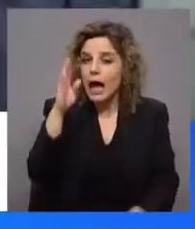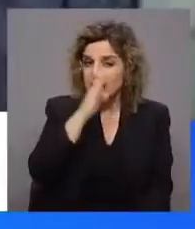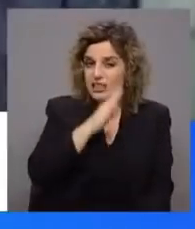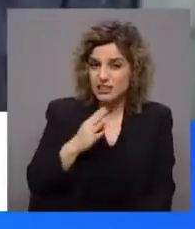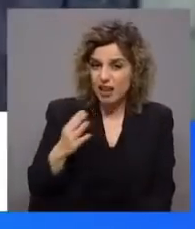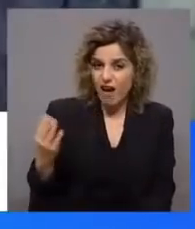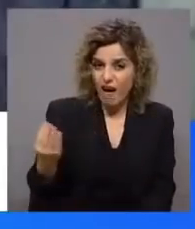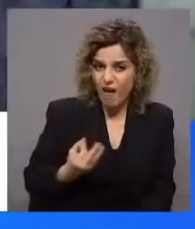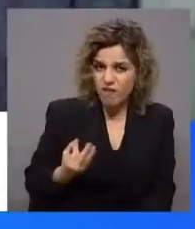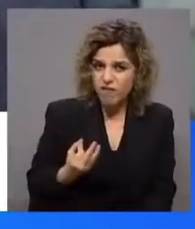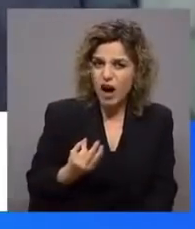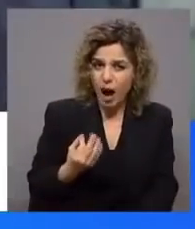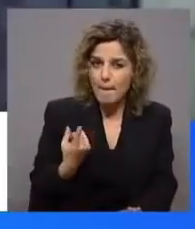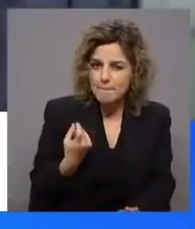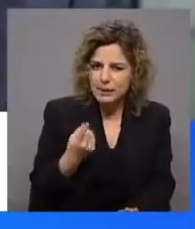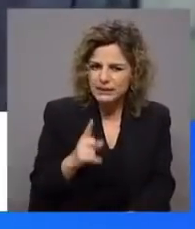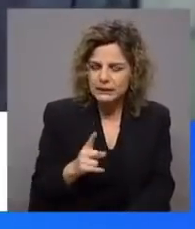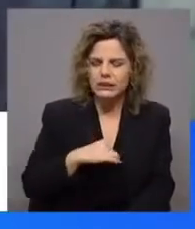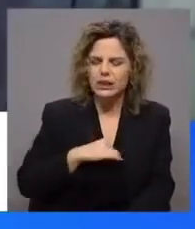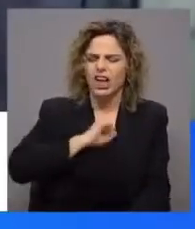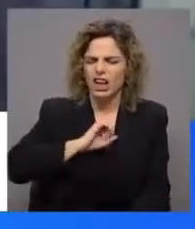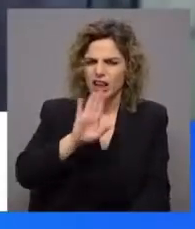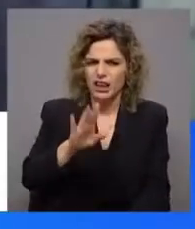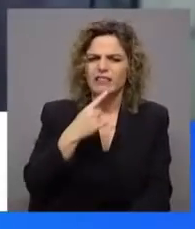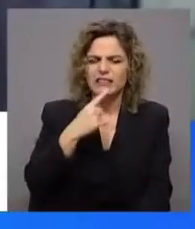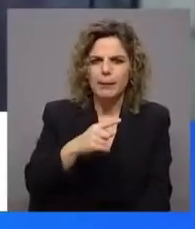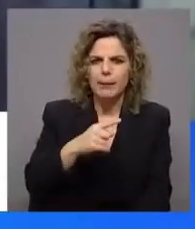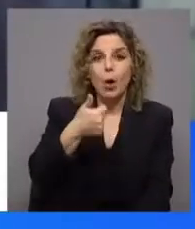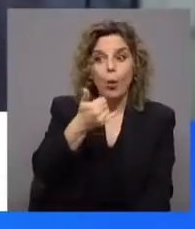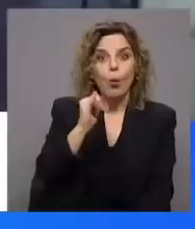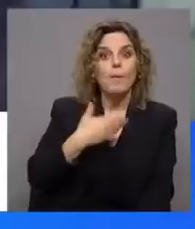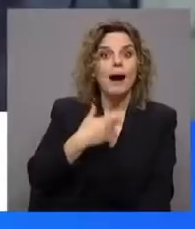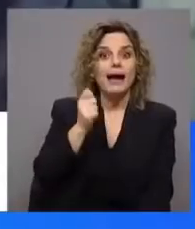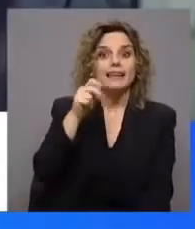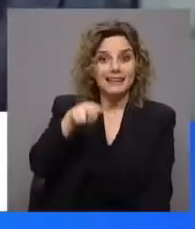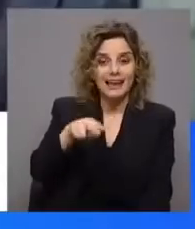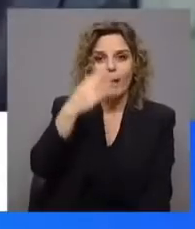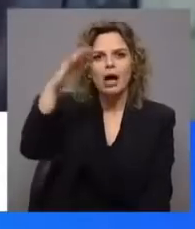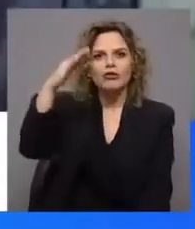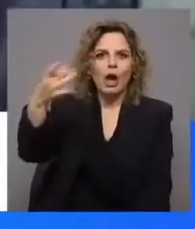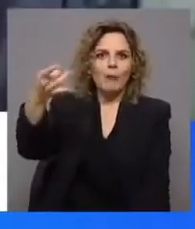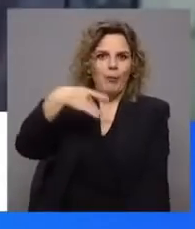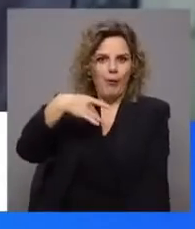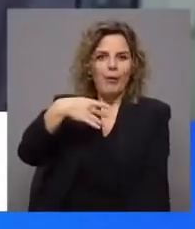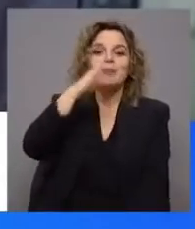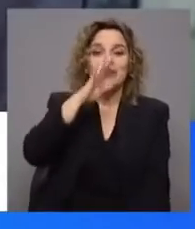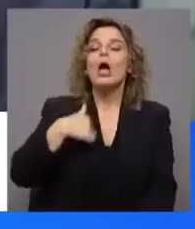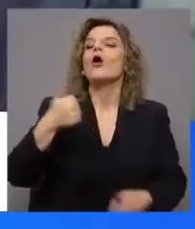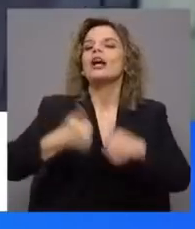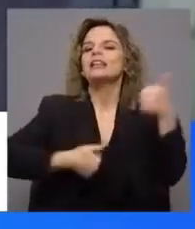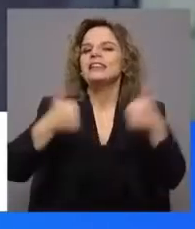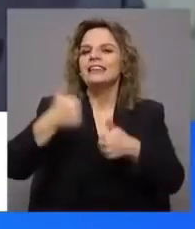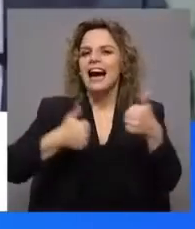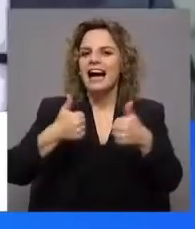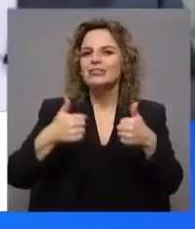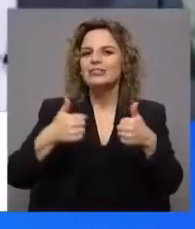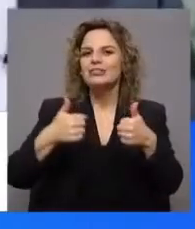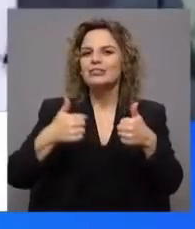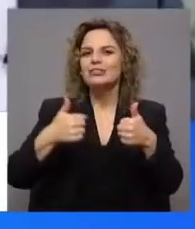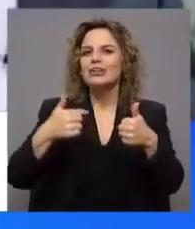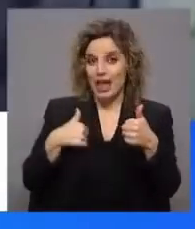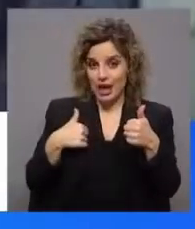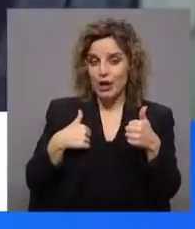dizer, que o Biden é mais velho do que eu. Ou seja, quando eu for candidato, eu vou ter um ano a menos do que